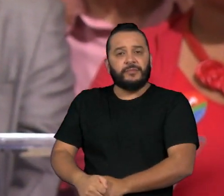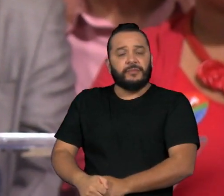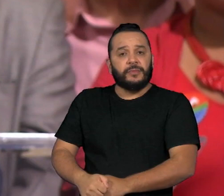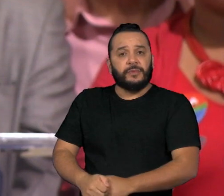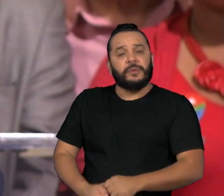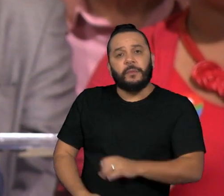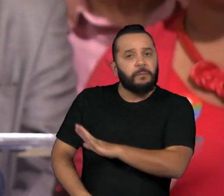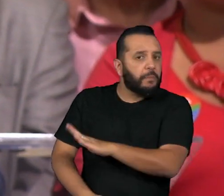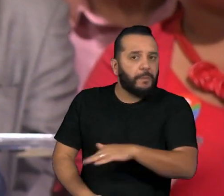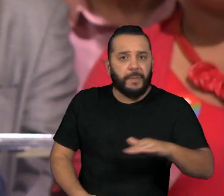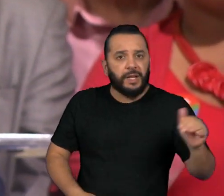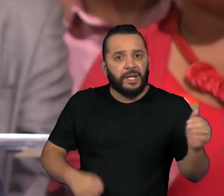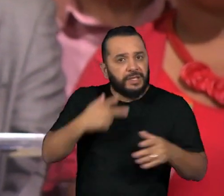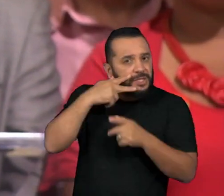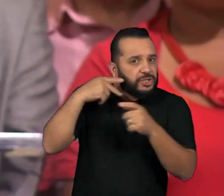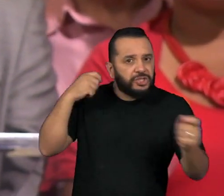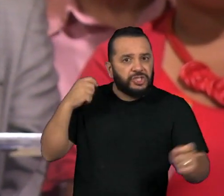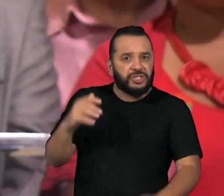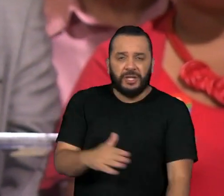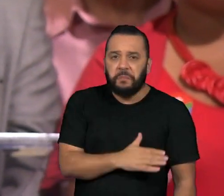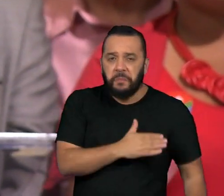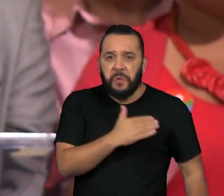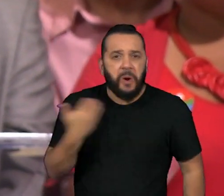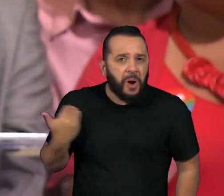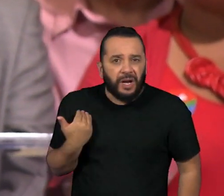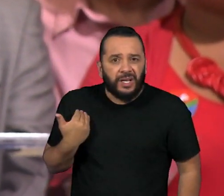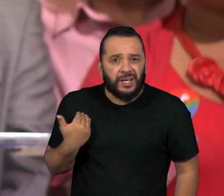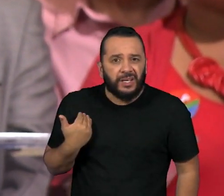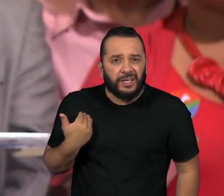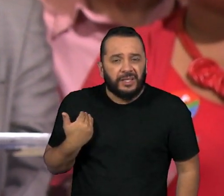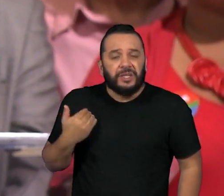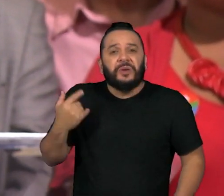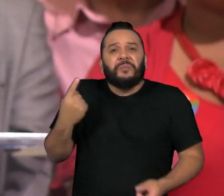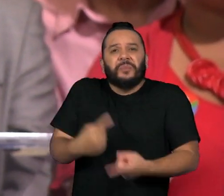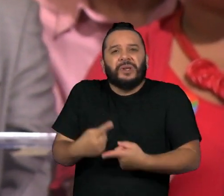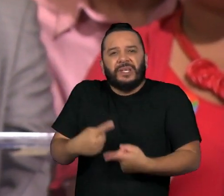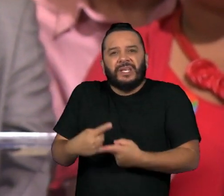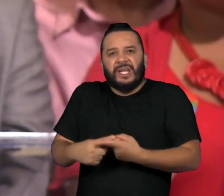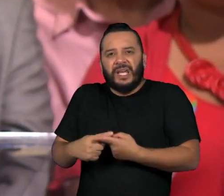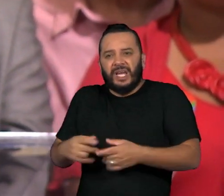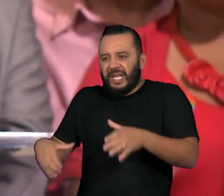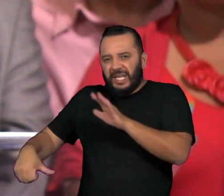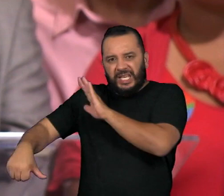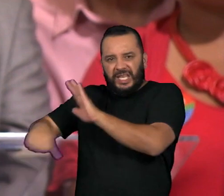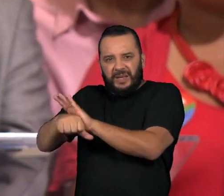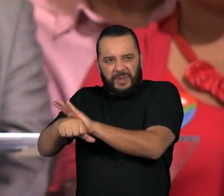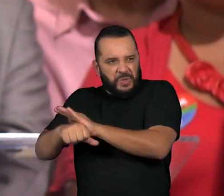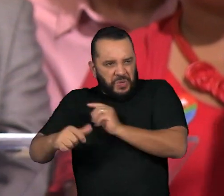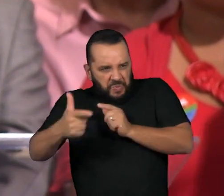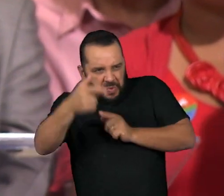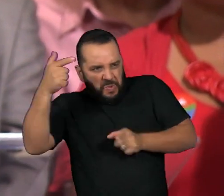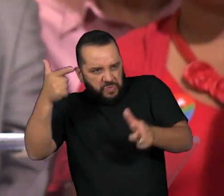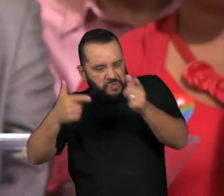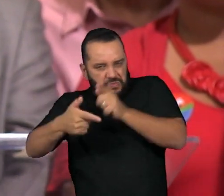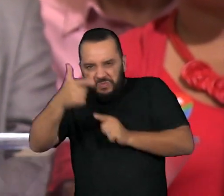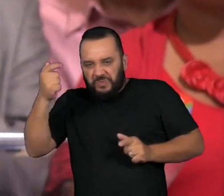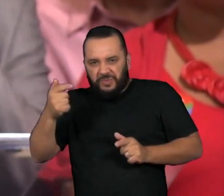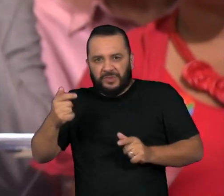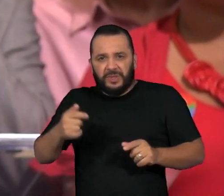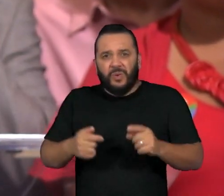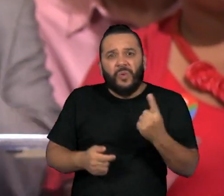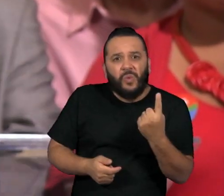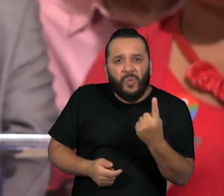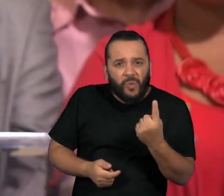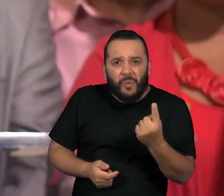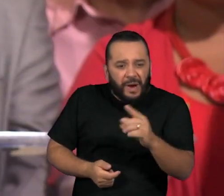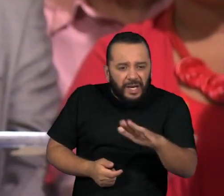morre, assassinada pela ganância dos predadores do meio ambiente, uma parte da humanidade morre